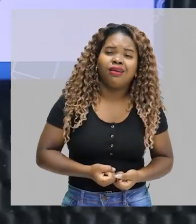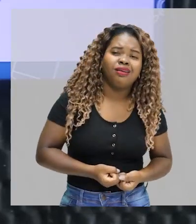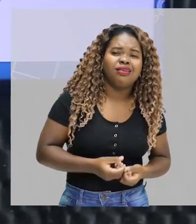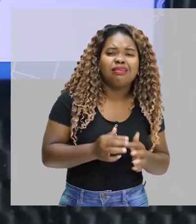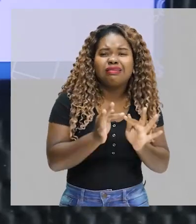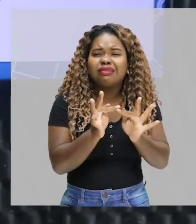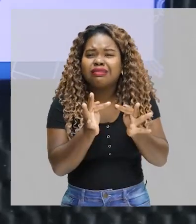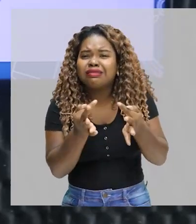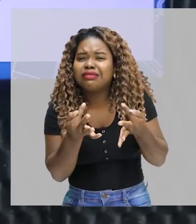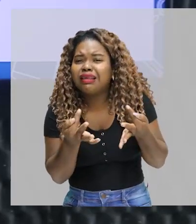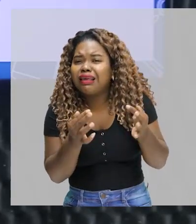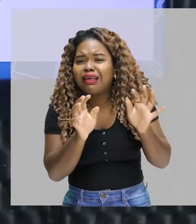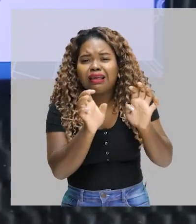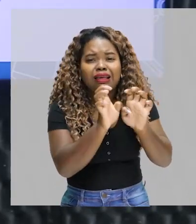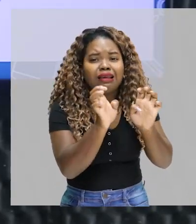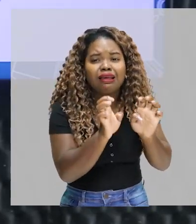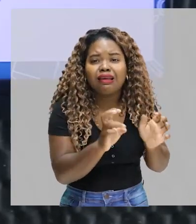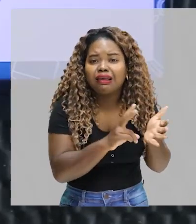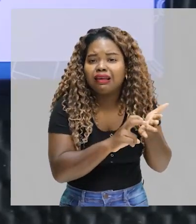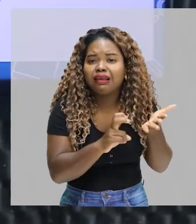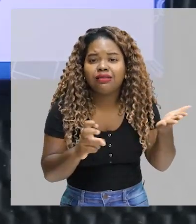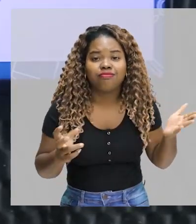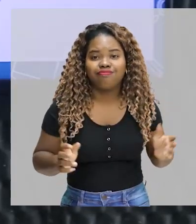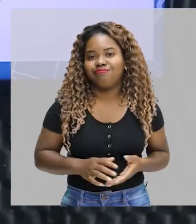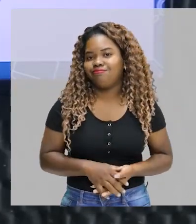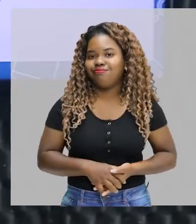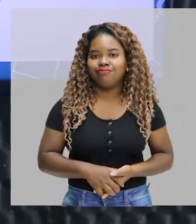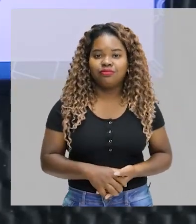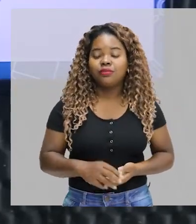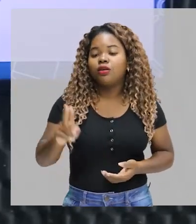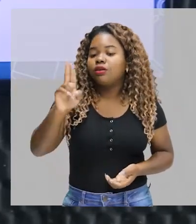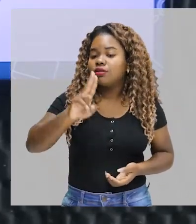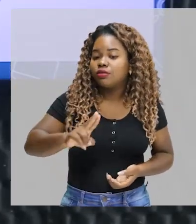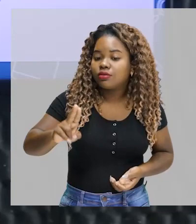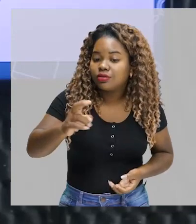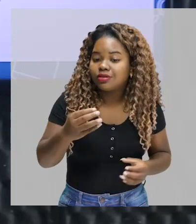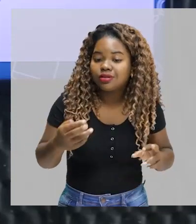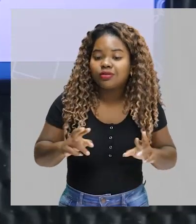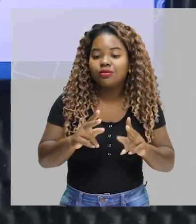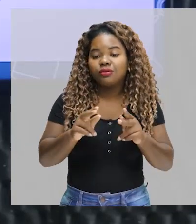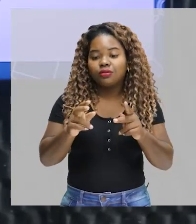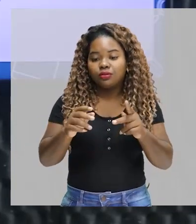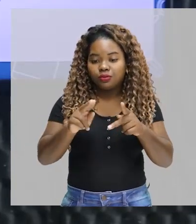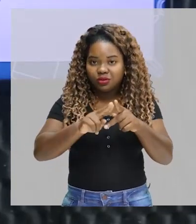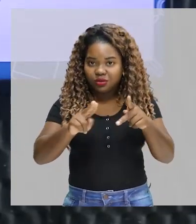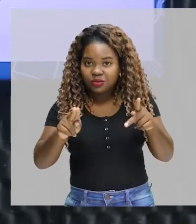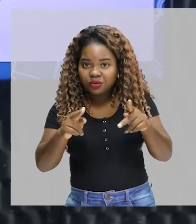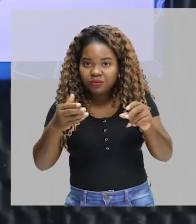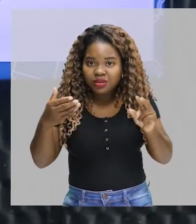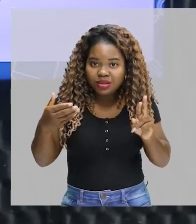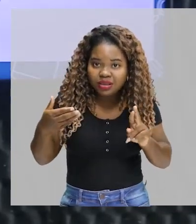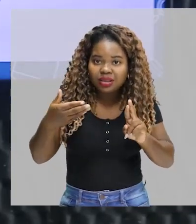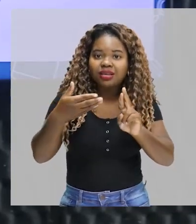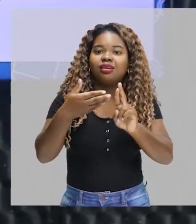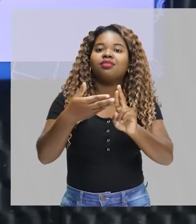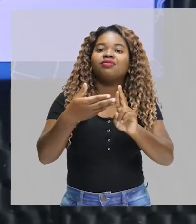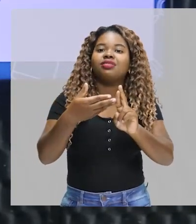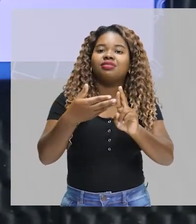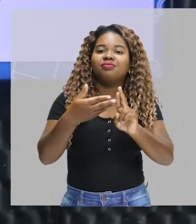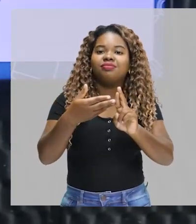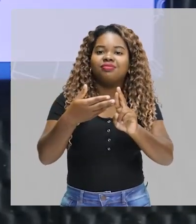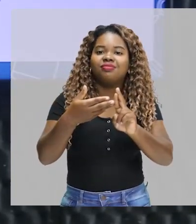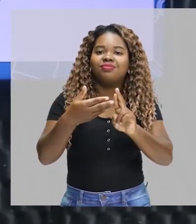de estrutura, em termos de vocabulário. Então, nós utilizamos a referência pronominal para